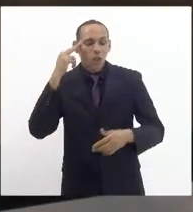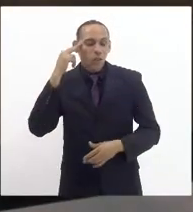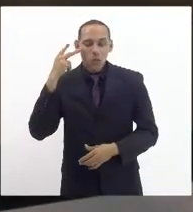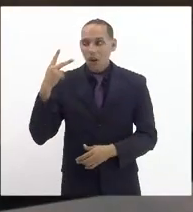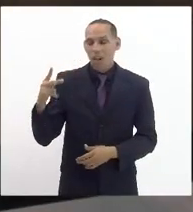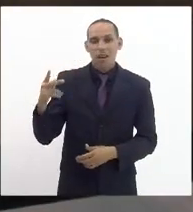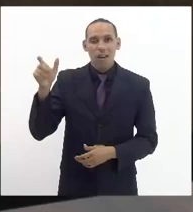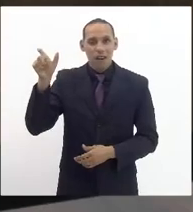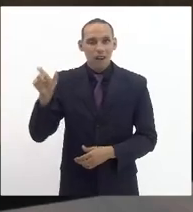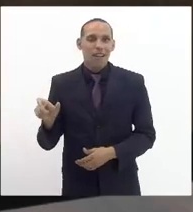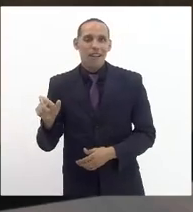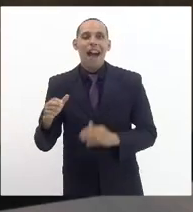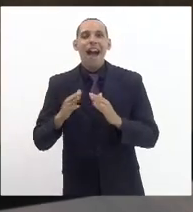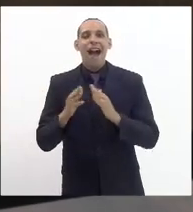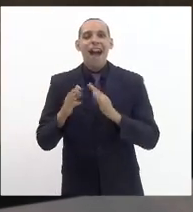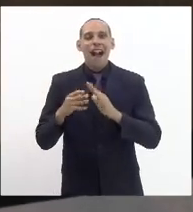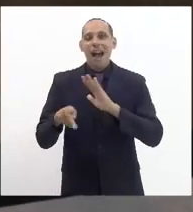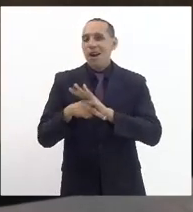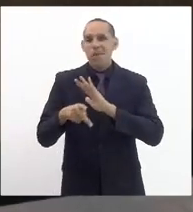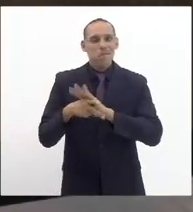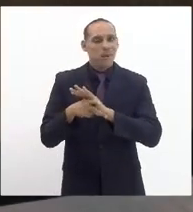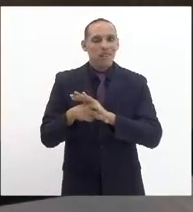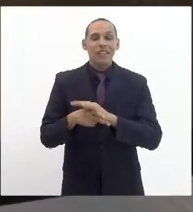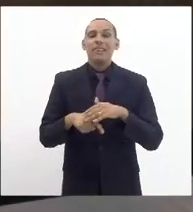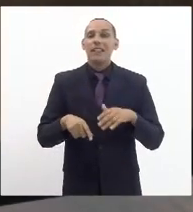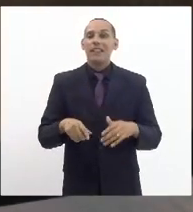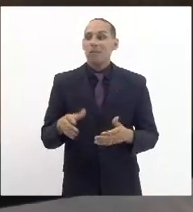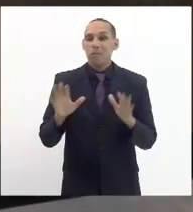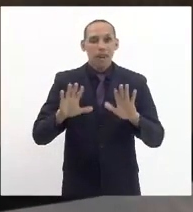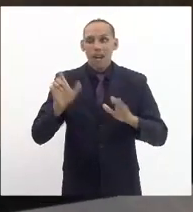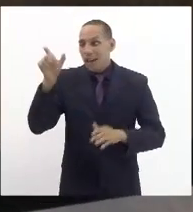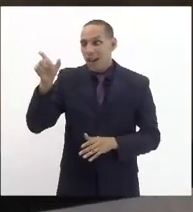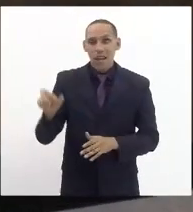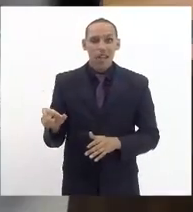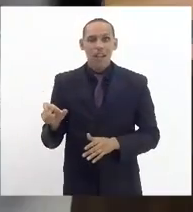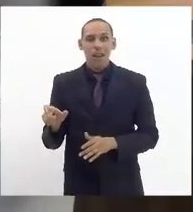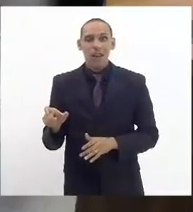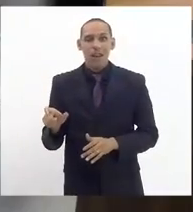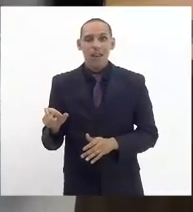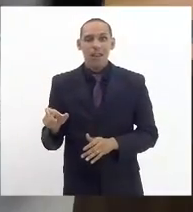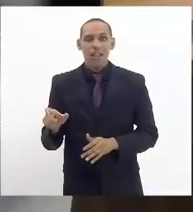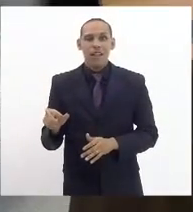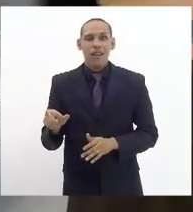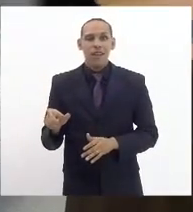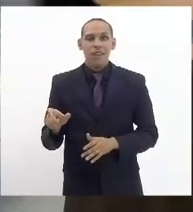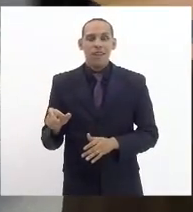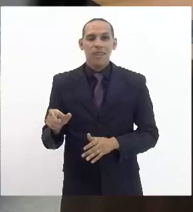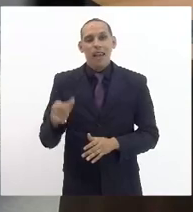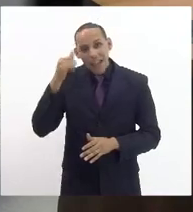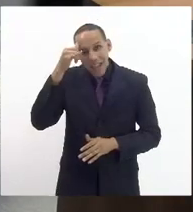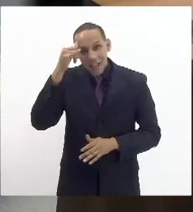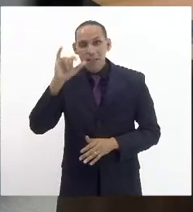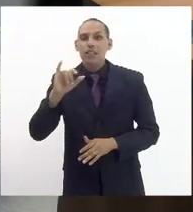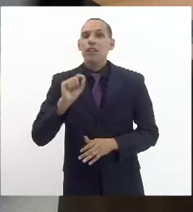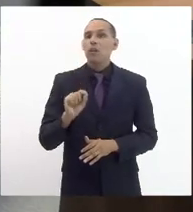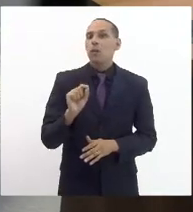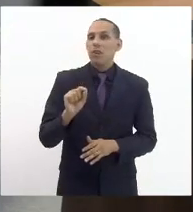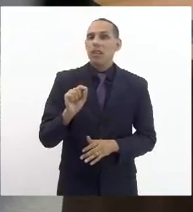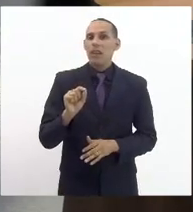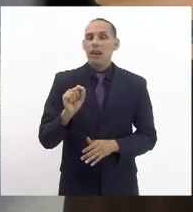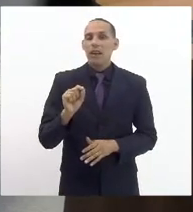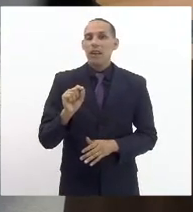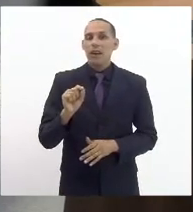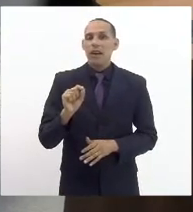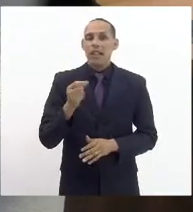ele falava sobre o sonho da casa própria, né, ele não se nega e não se furta de também